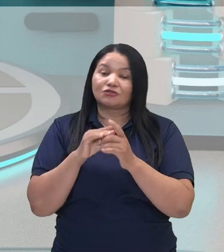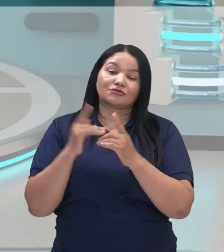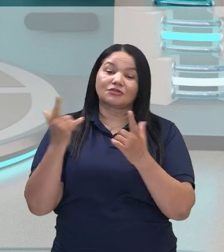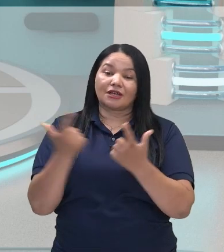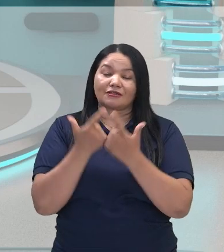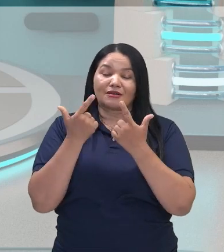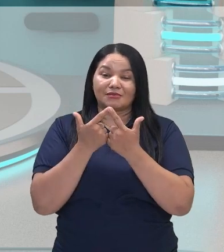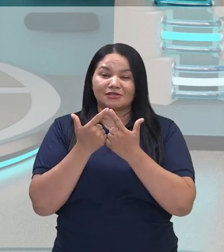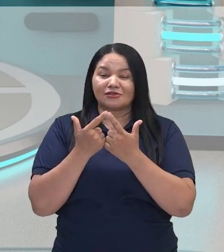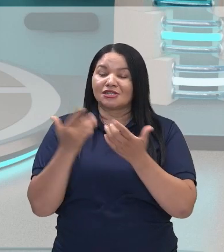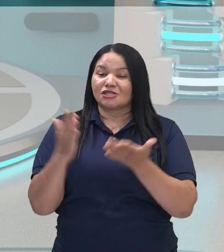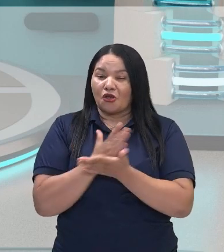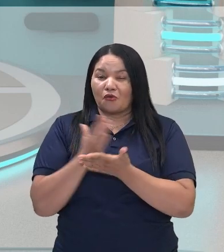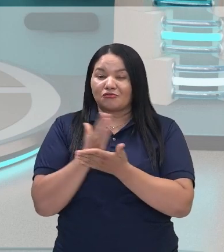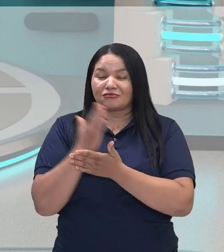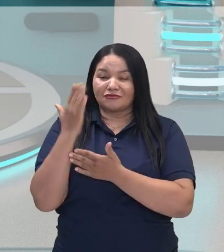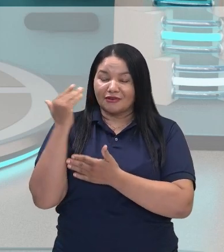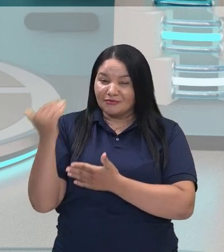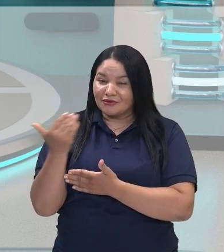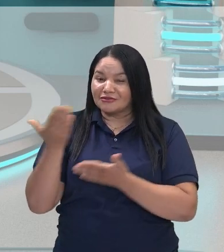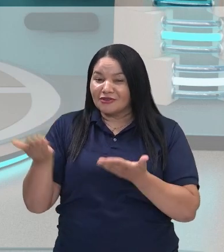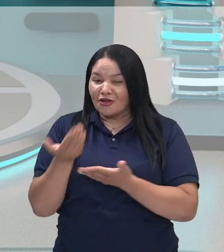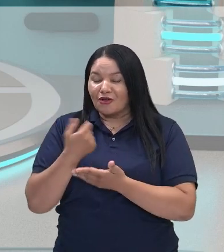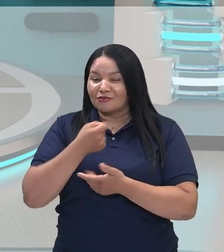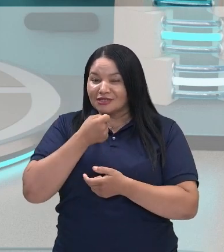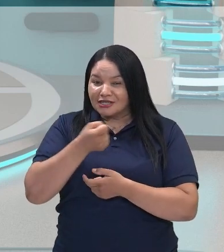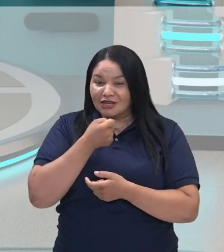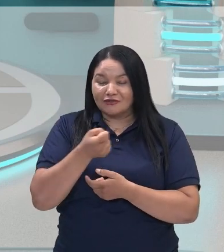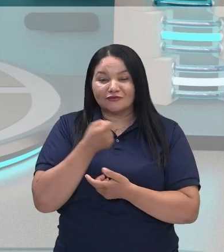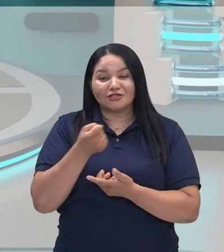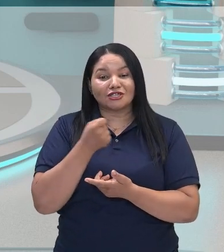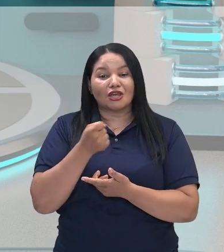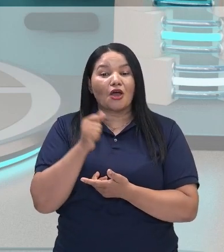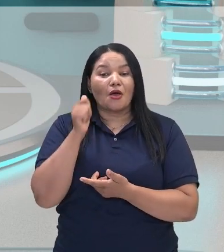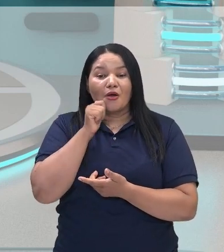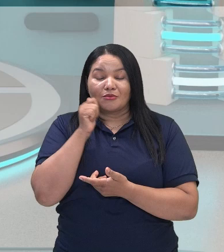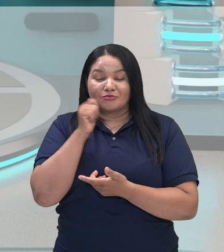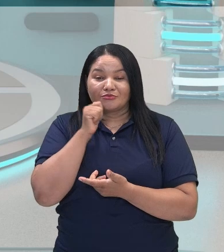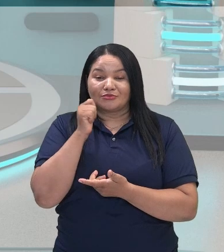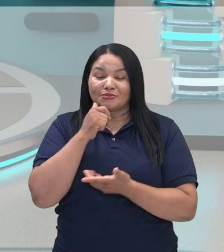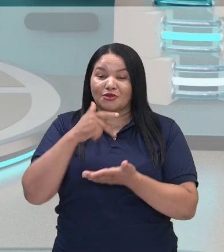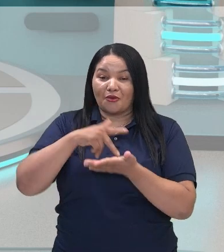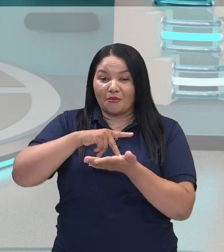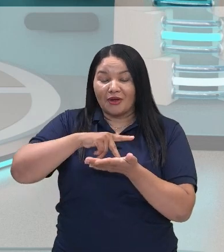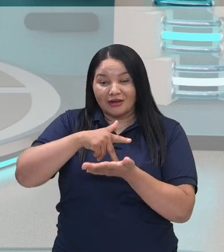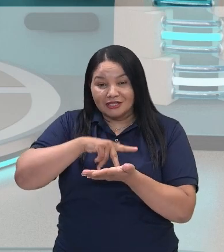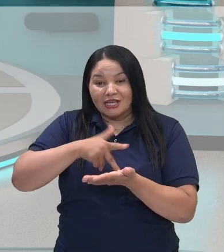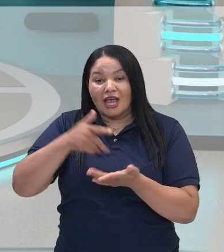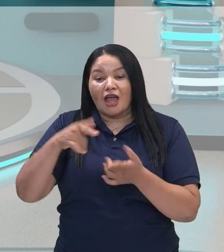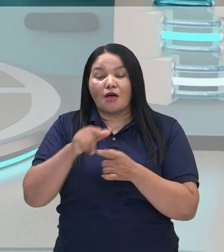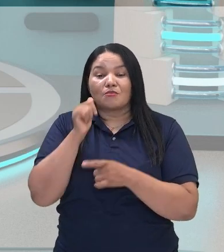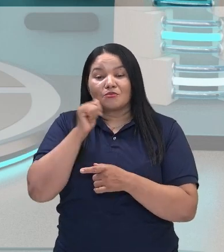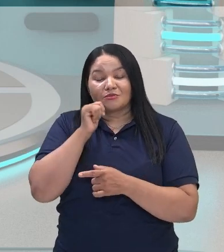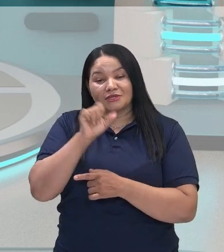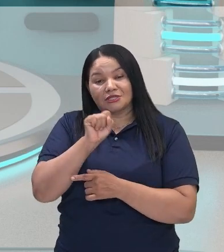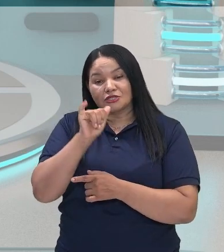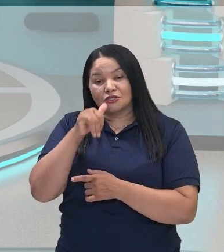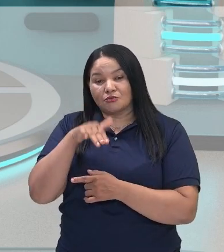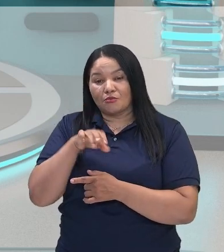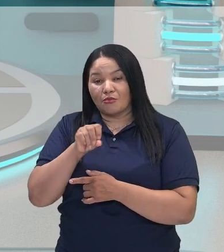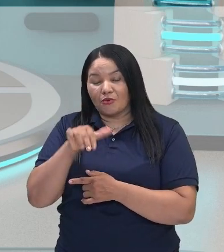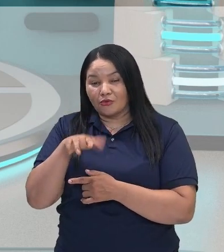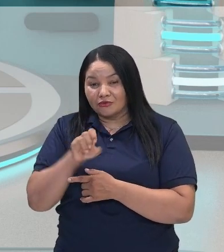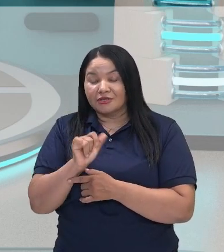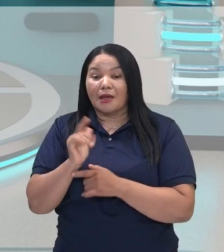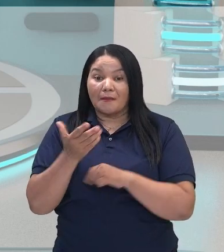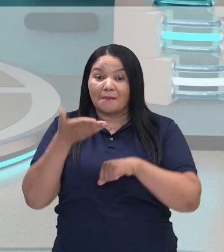são alguns artistas, eu trouxe uma entrevista de uma bailarina, né, que é a Simone Picanso, que faz parte